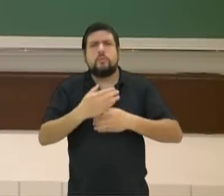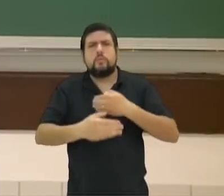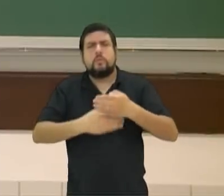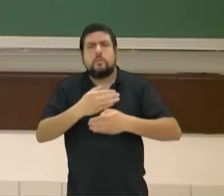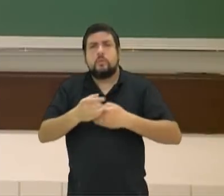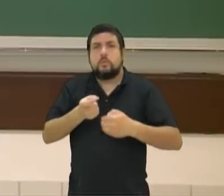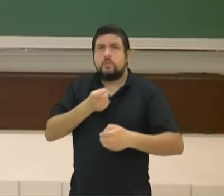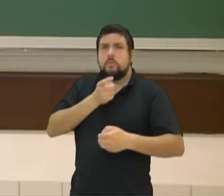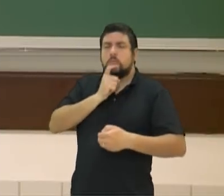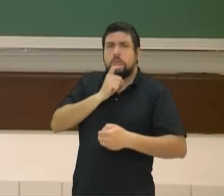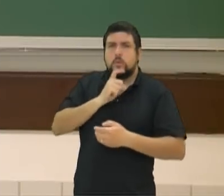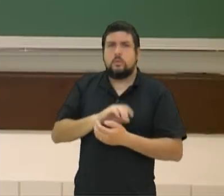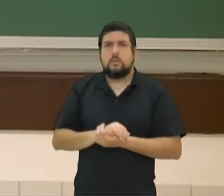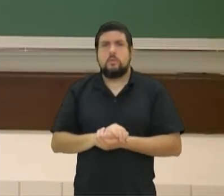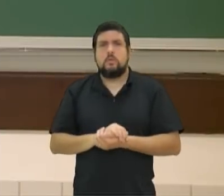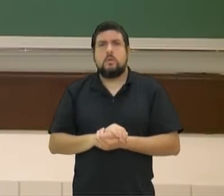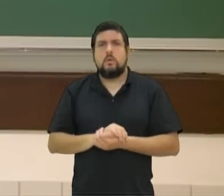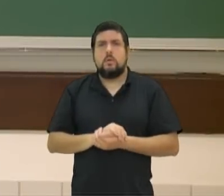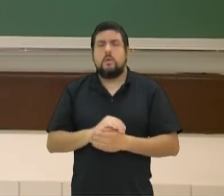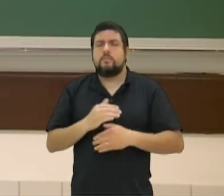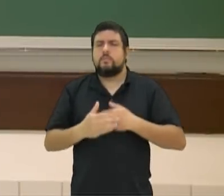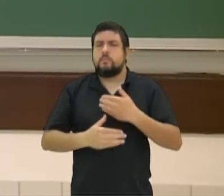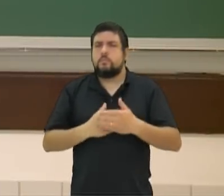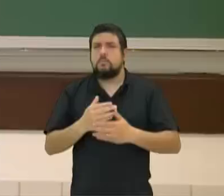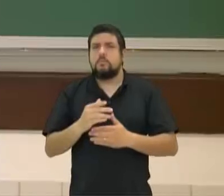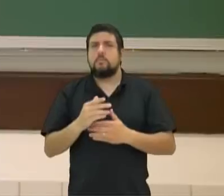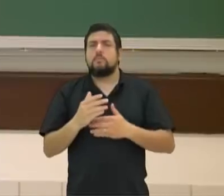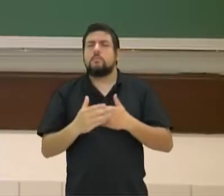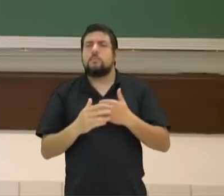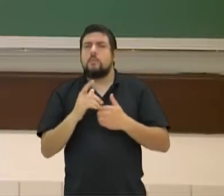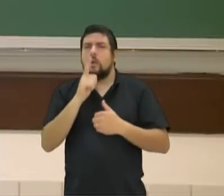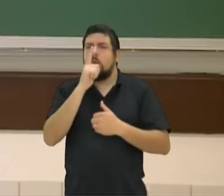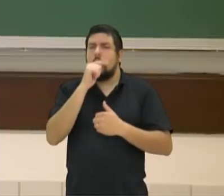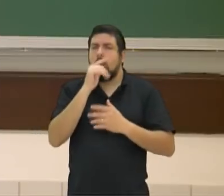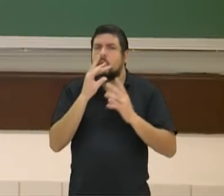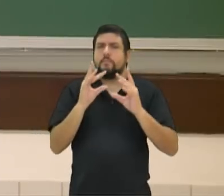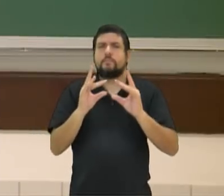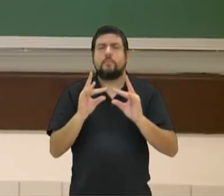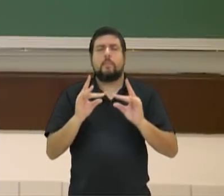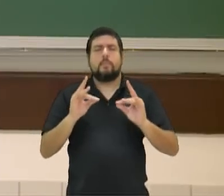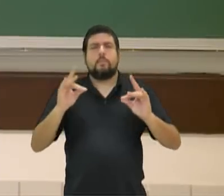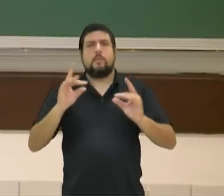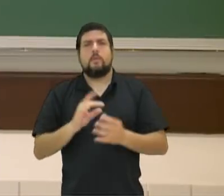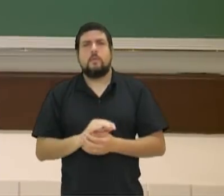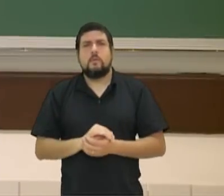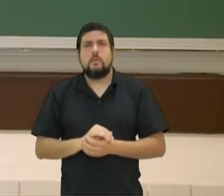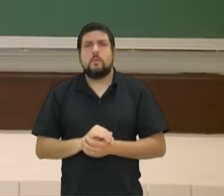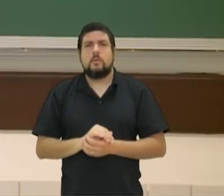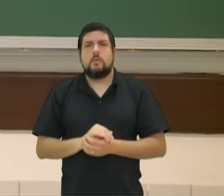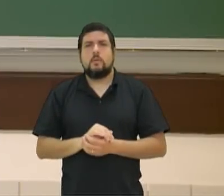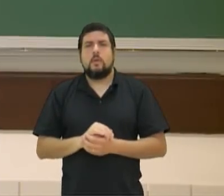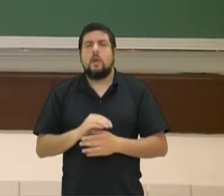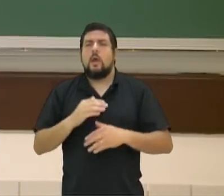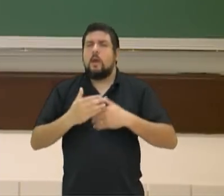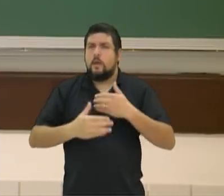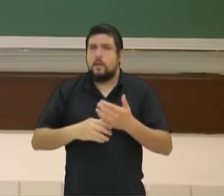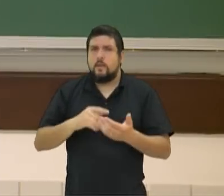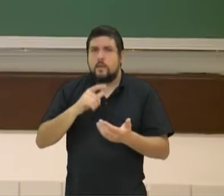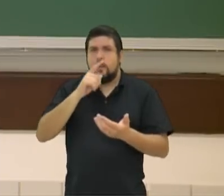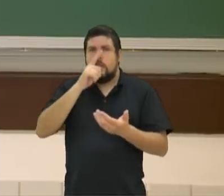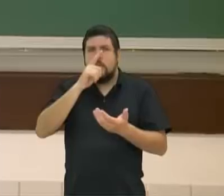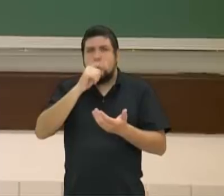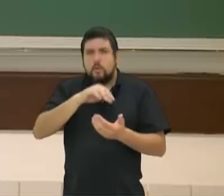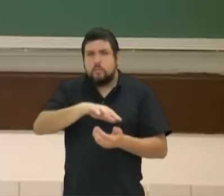a água conseguiu se tornar líquida aqui no nosso planeta. E aí, no oceano, é que começa a parte legal da